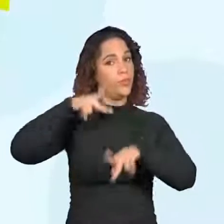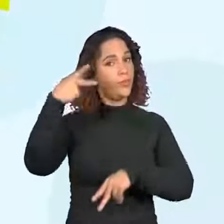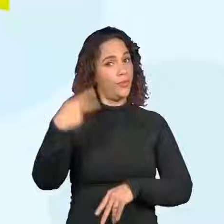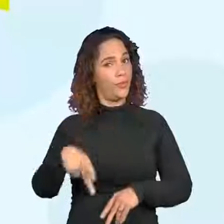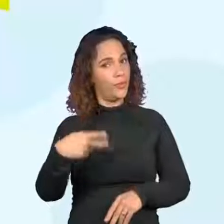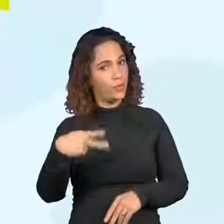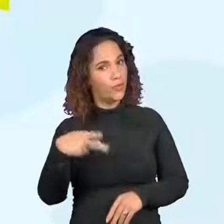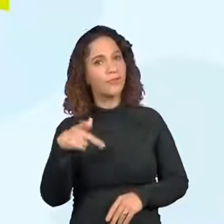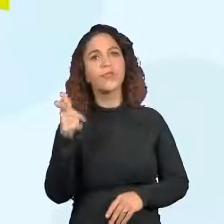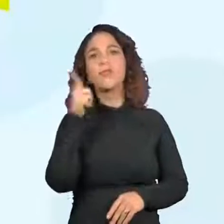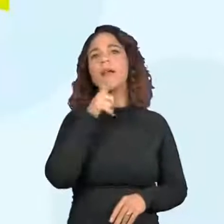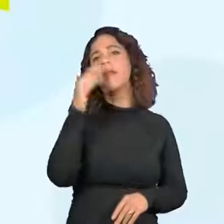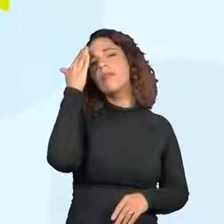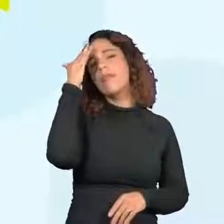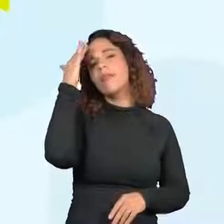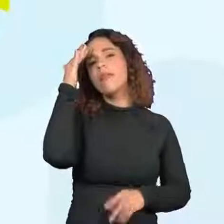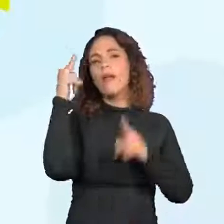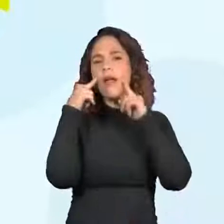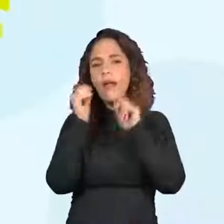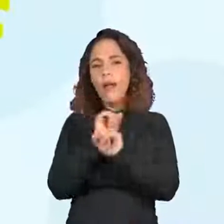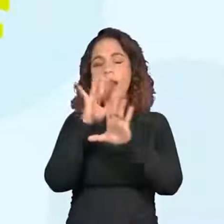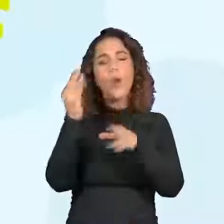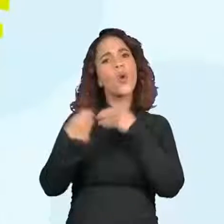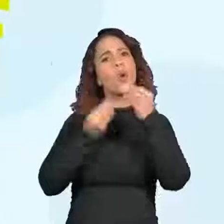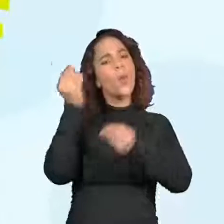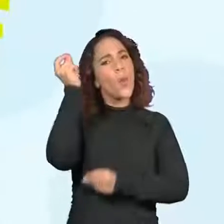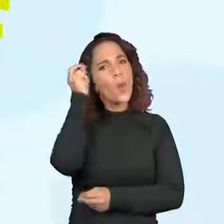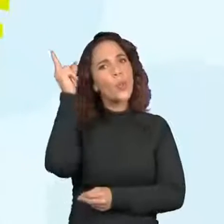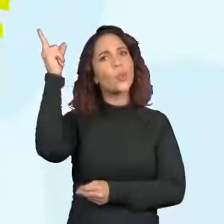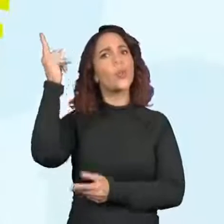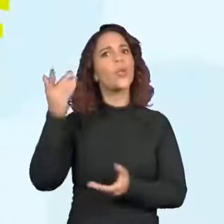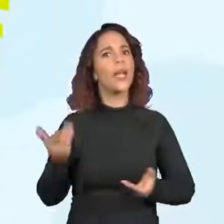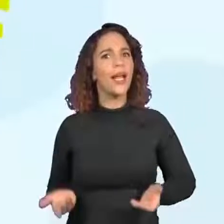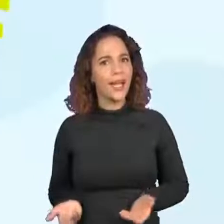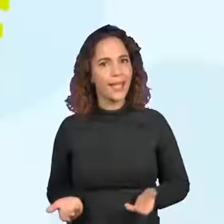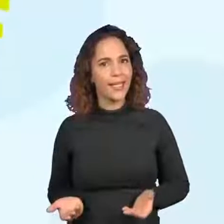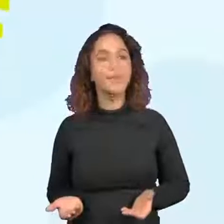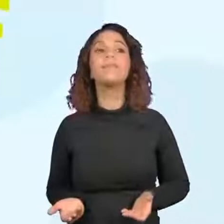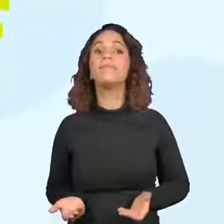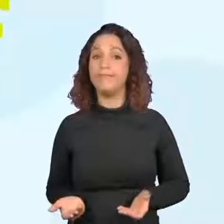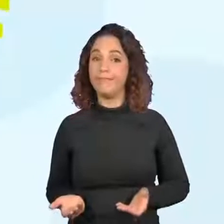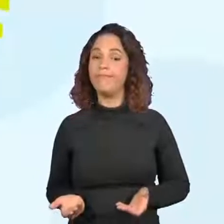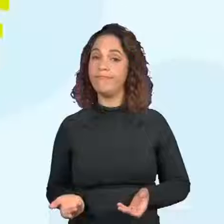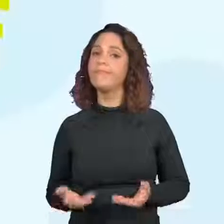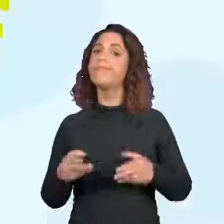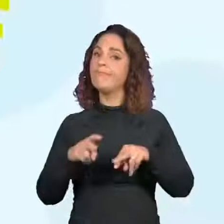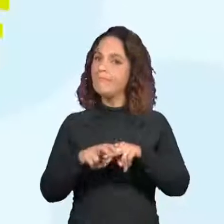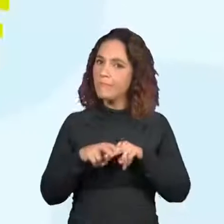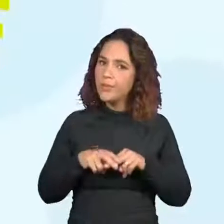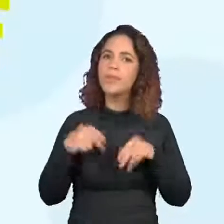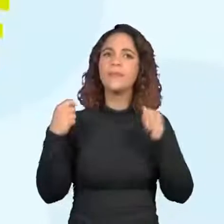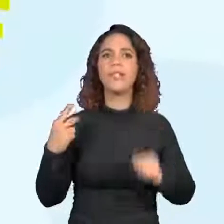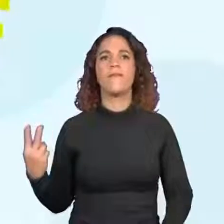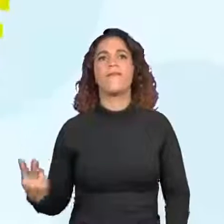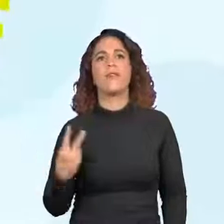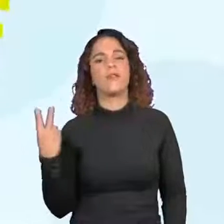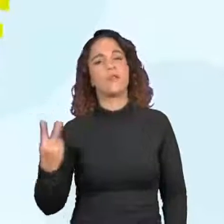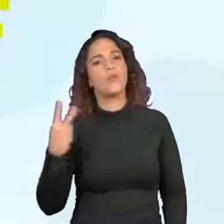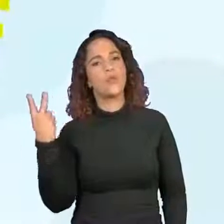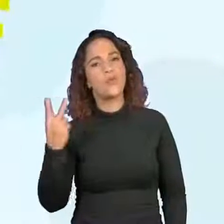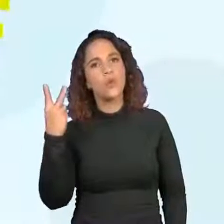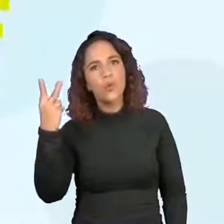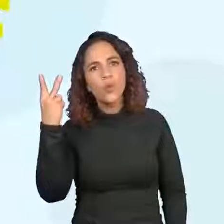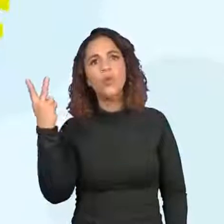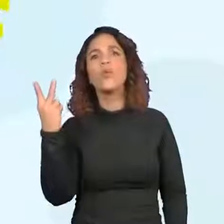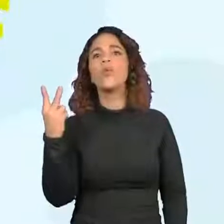para compreendermos como formou-se nossa cultura. Para isso, devemos valorizar